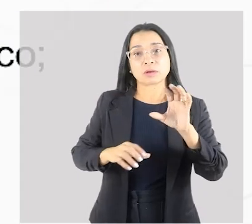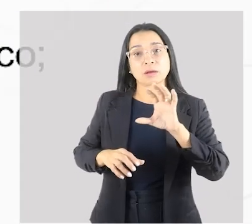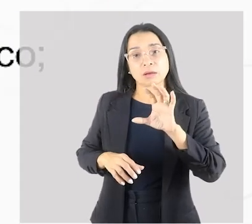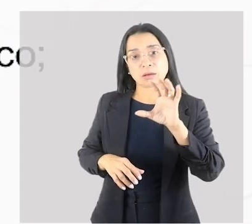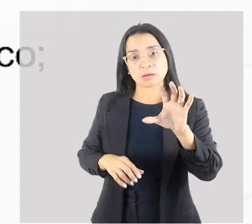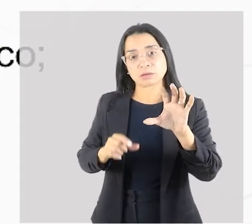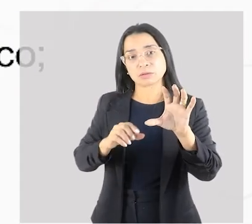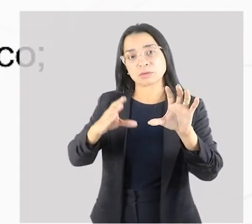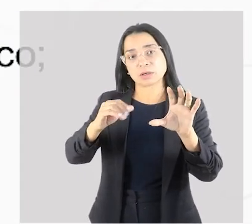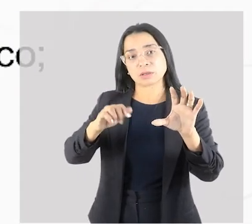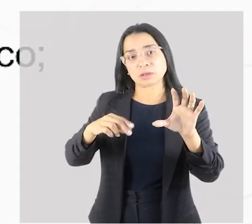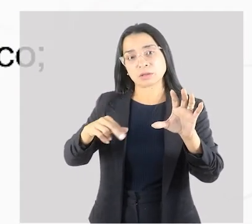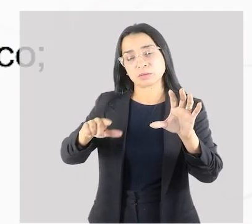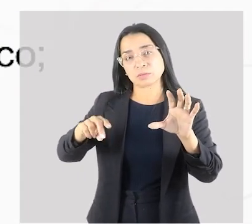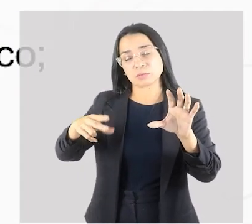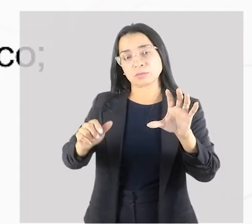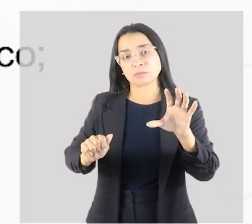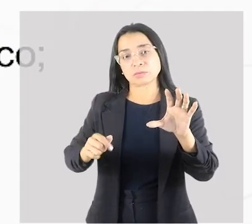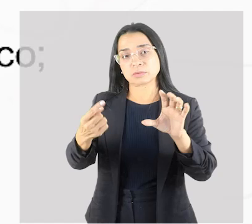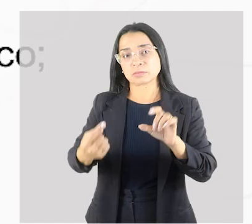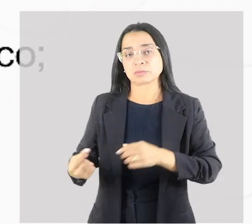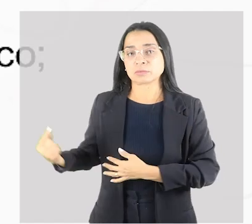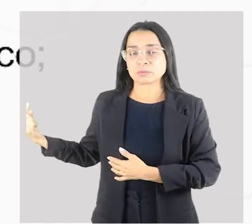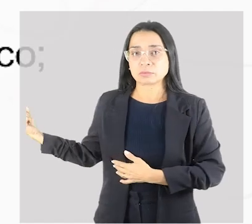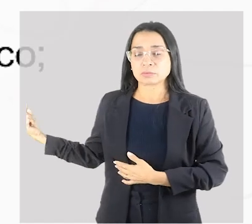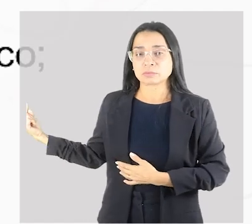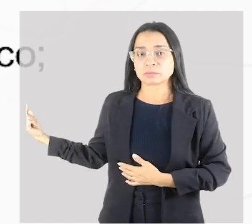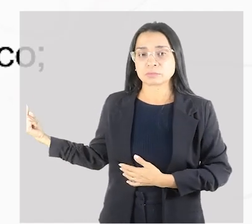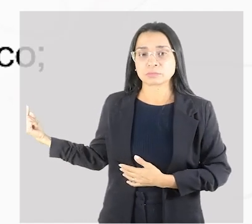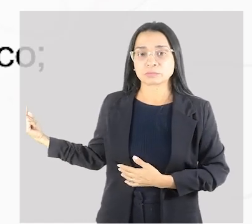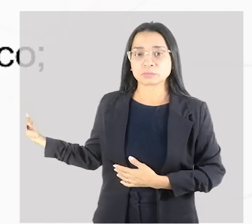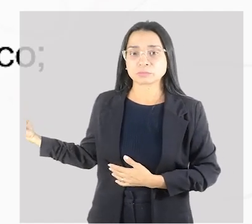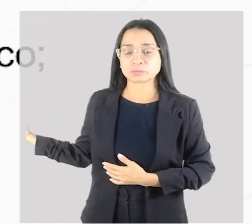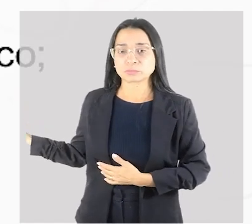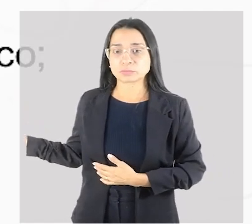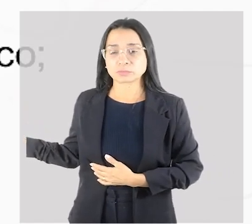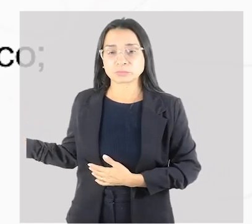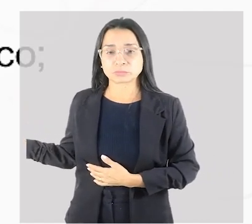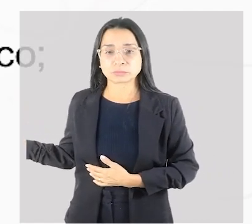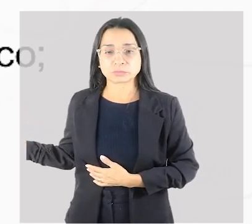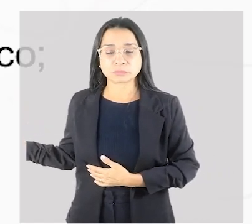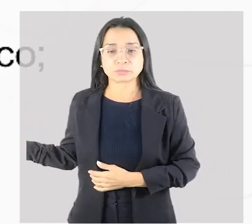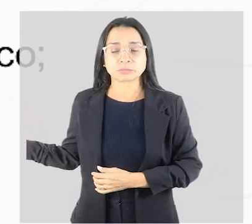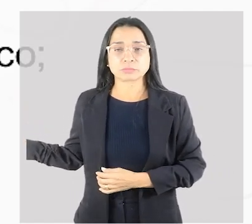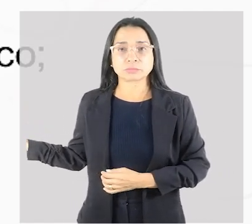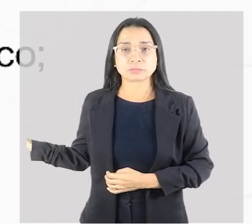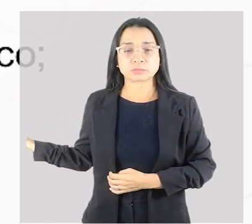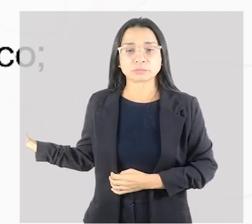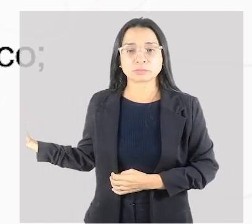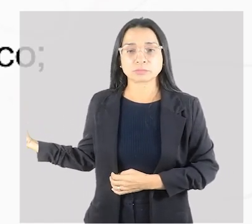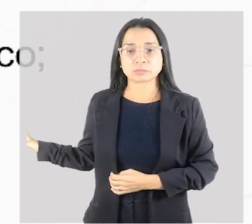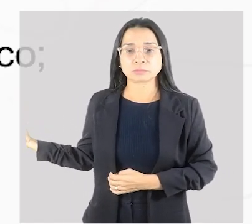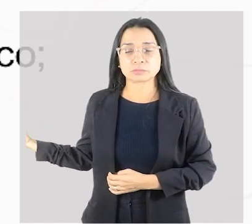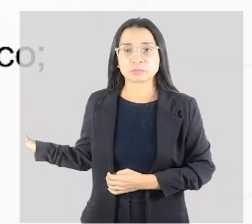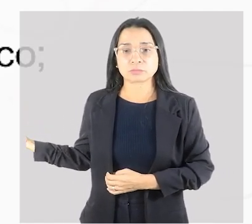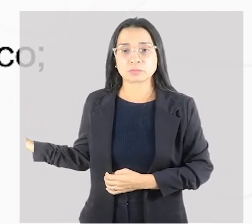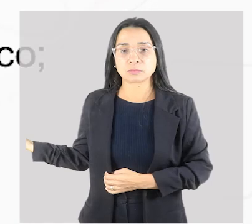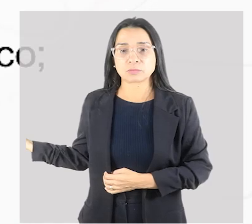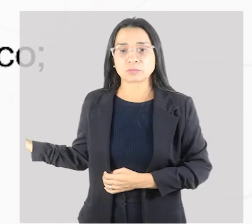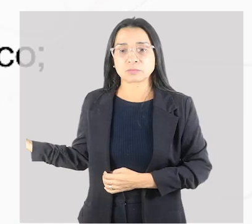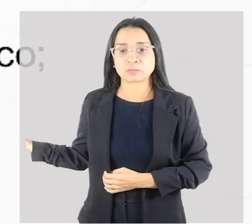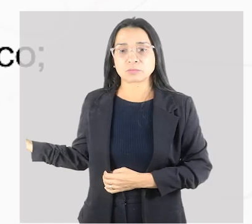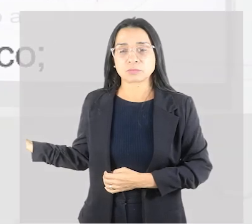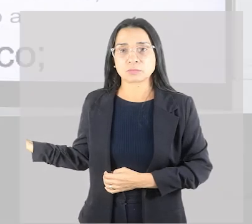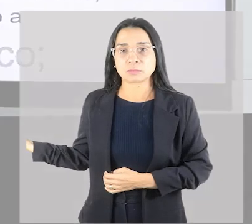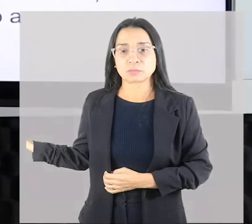Catalunha, como a gente já falou, está localizada no nordeste da Espanha. É uma área muito importante devido ao econômico, devido a Barcelona. Também possui um